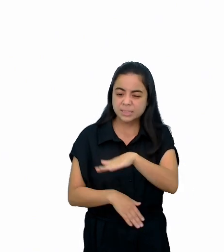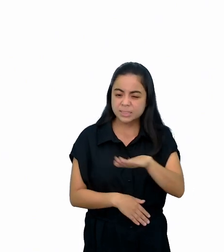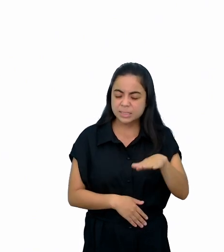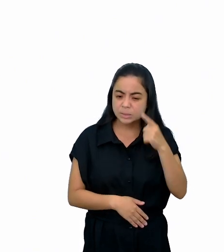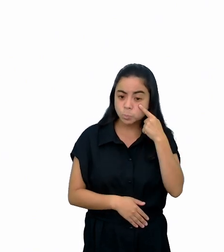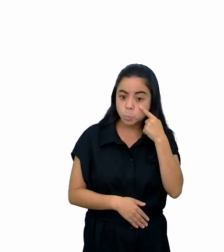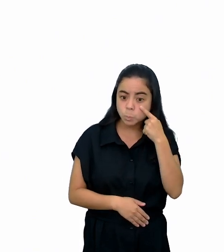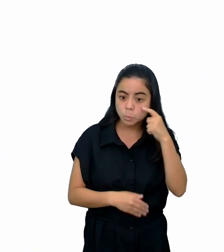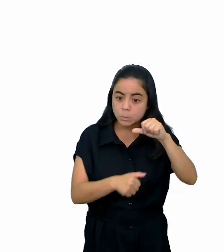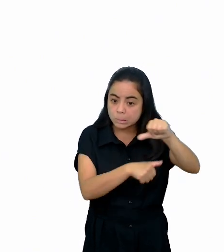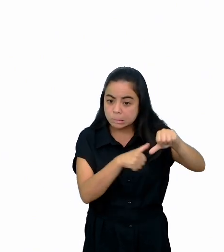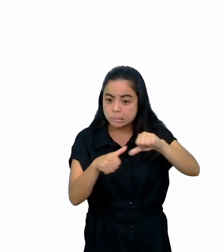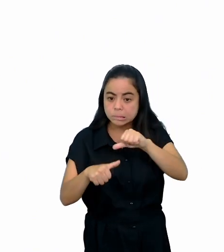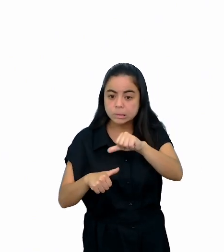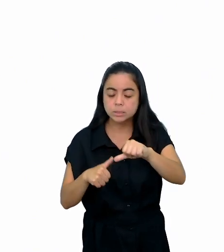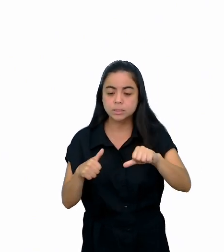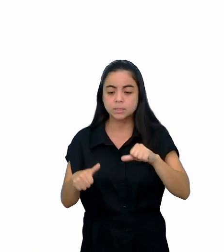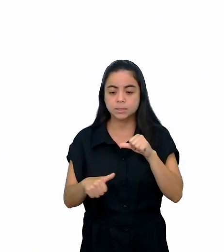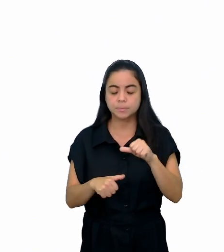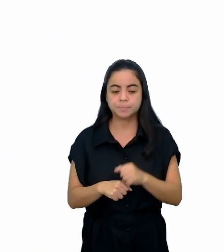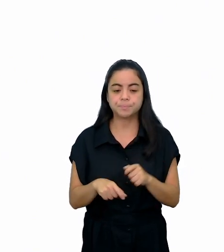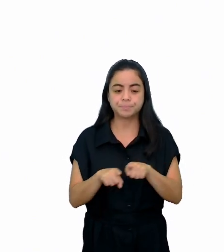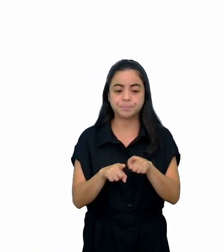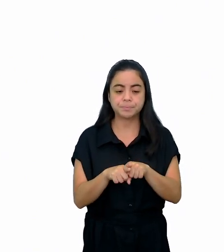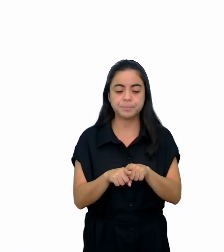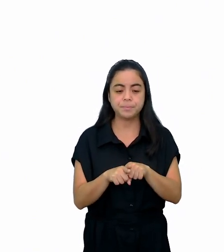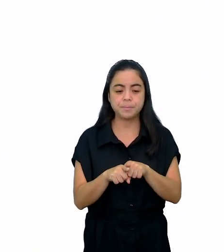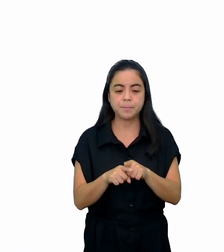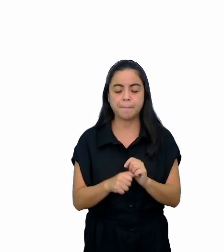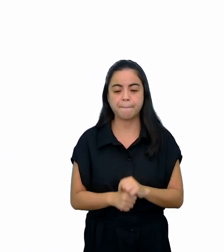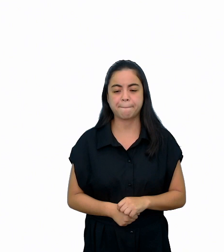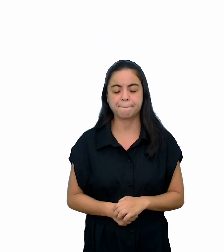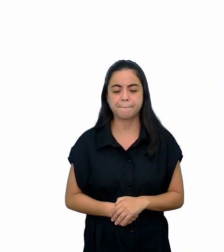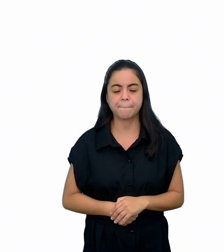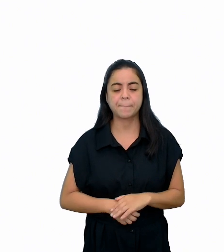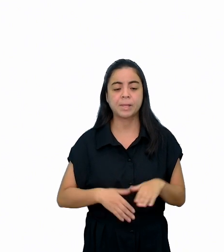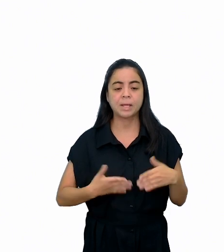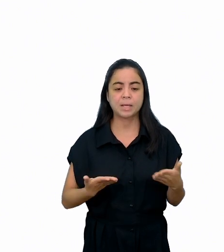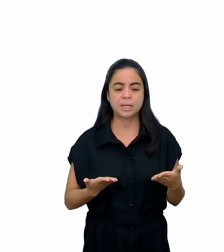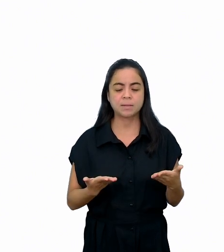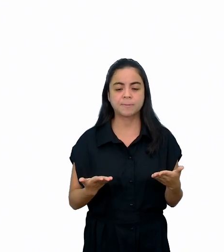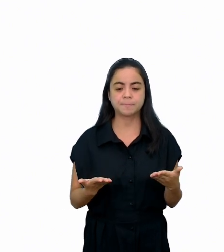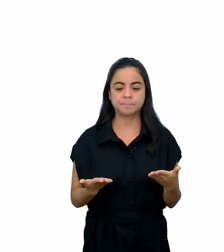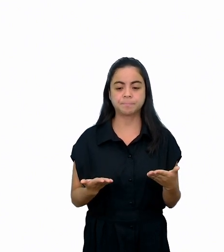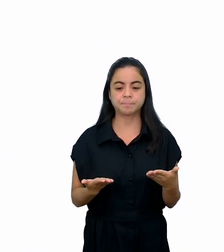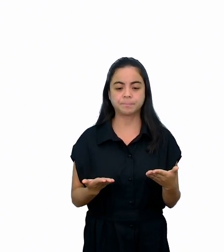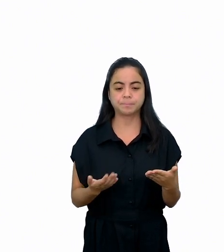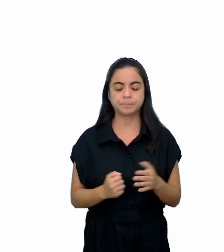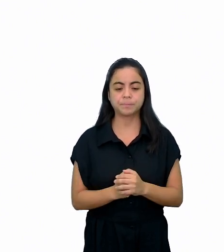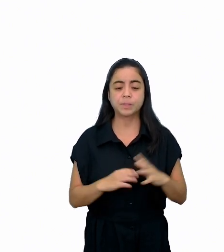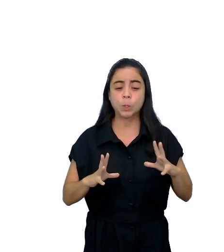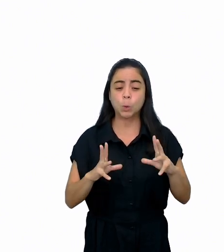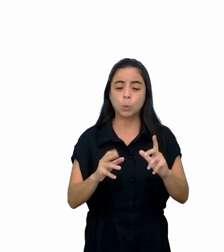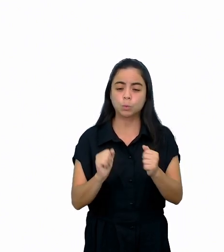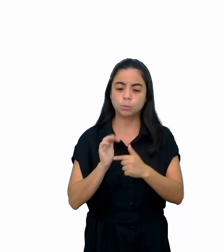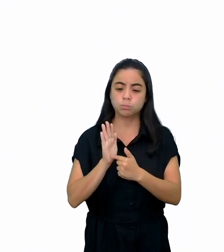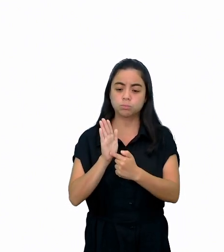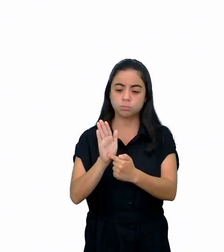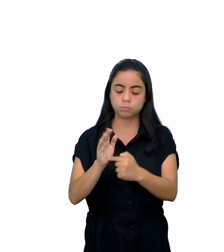essas mudanças de direção e de sentido, né? Se observam aí tudo o que está